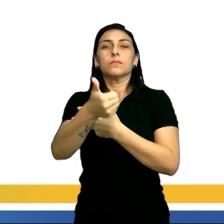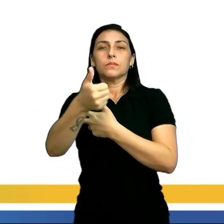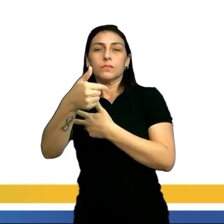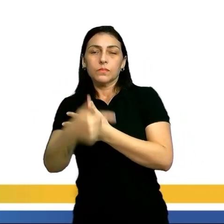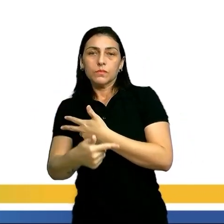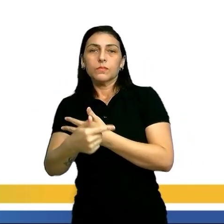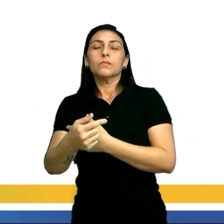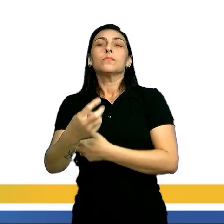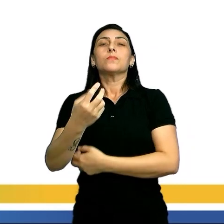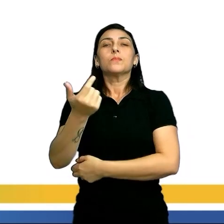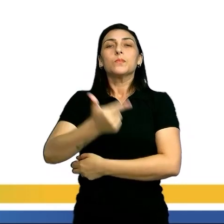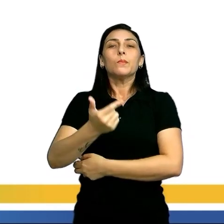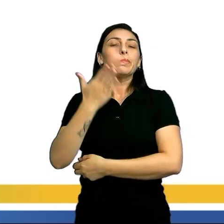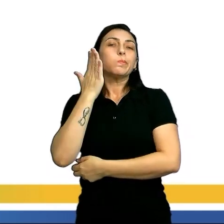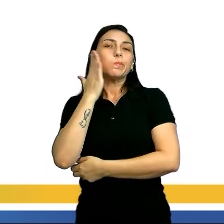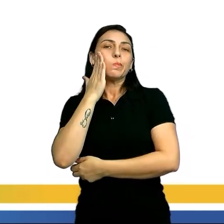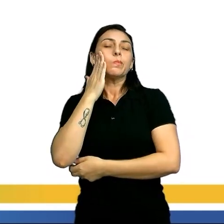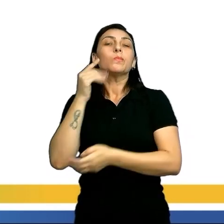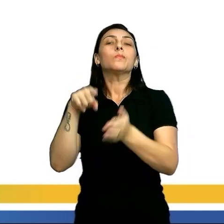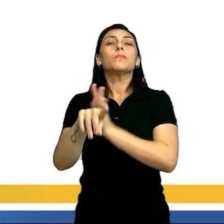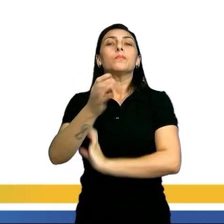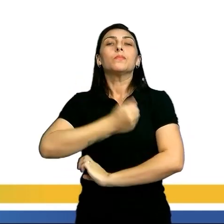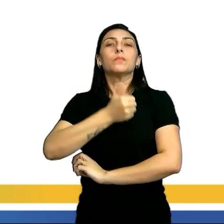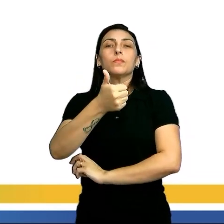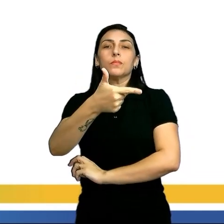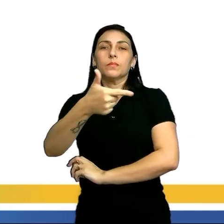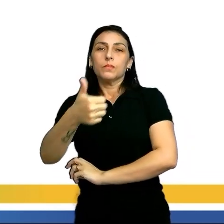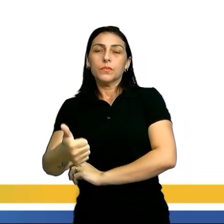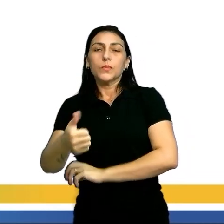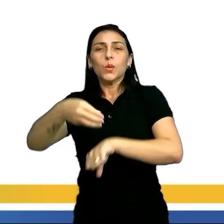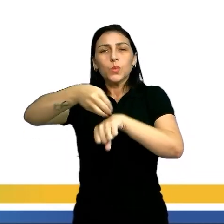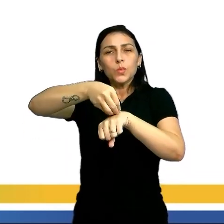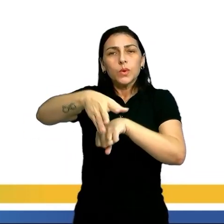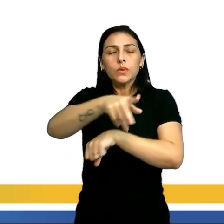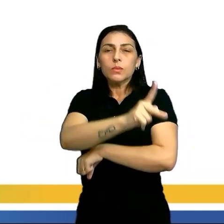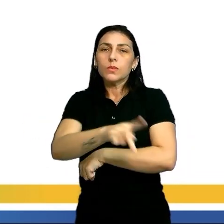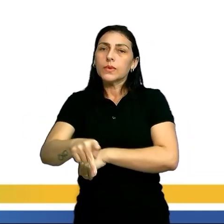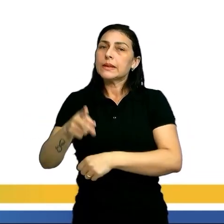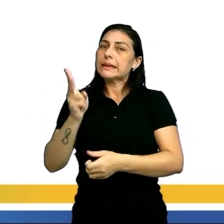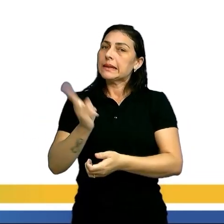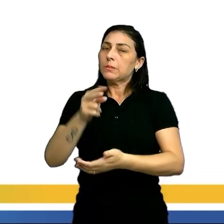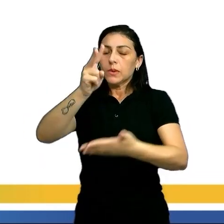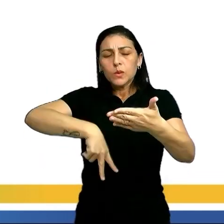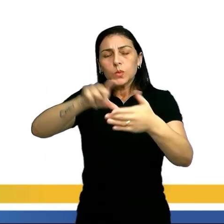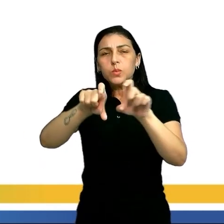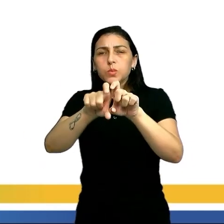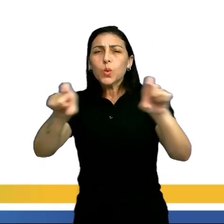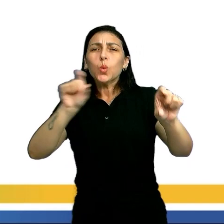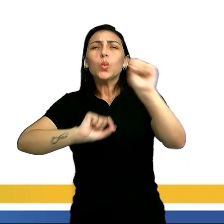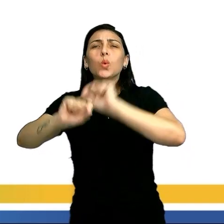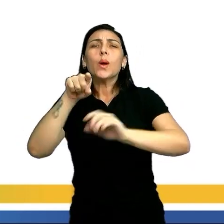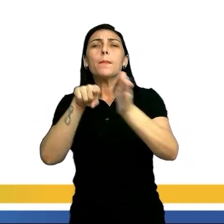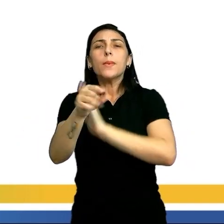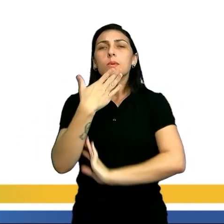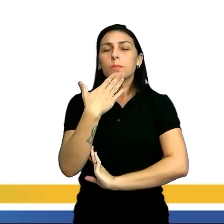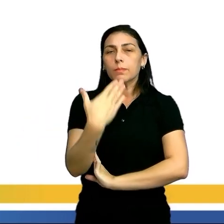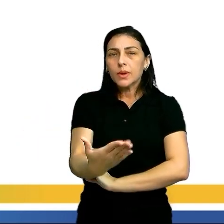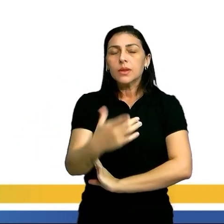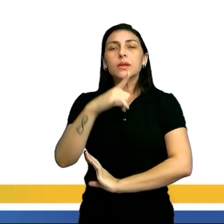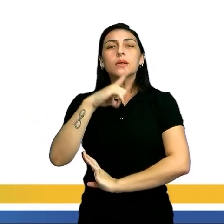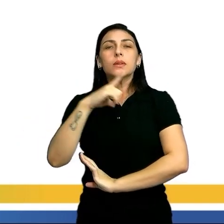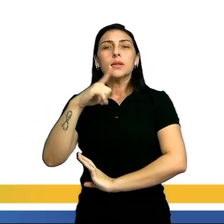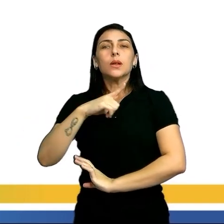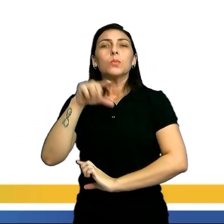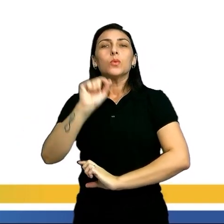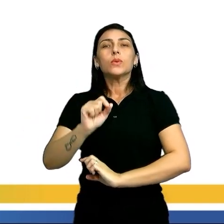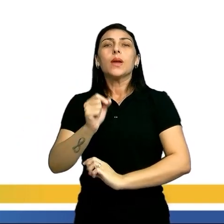do segundo dia, questão 121. Dica do professor, sempre lê o enunciado. No caso, temos uma